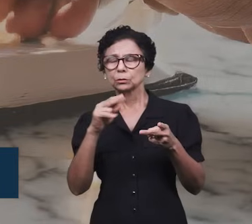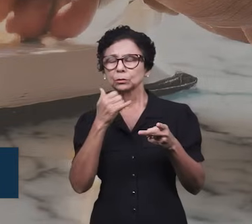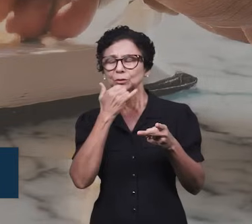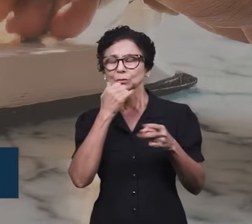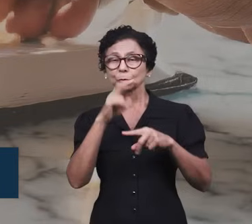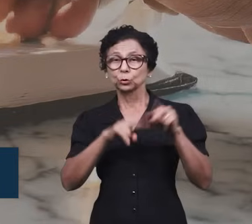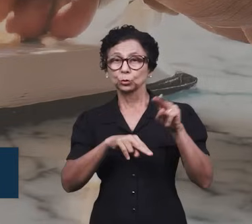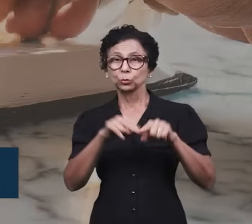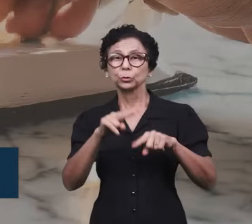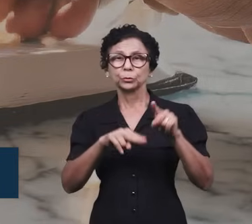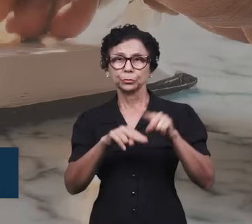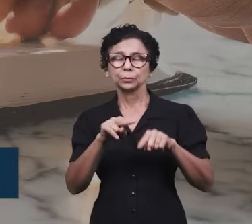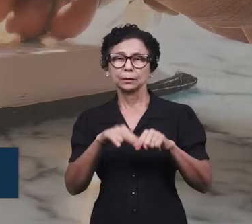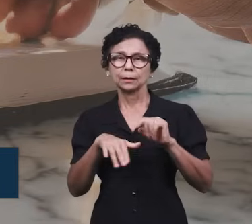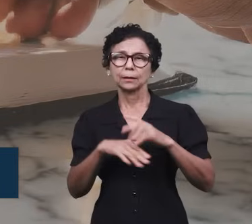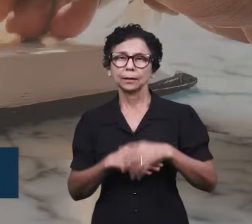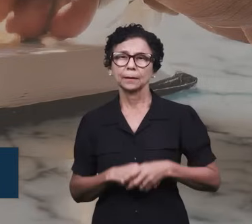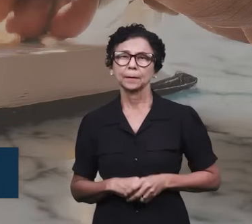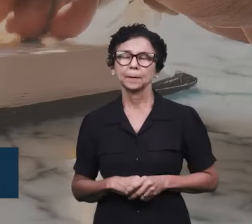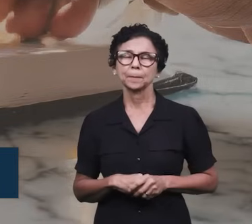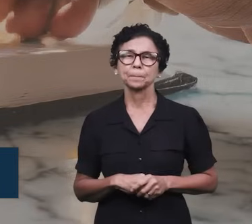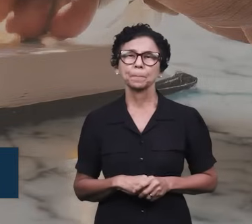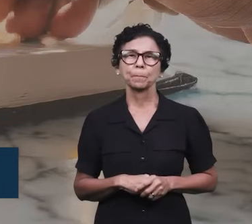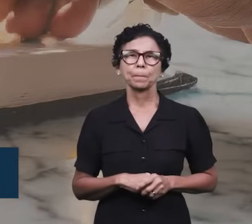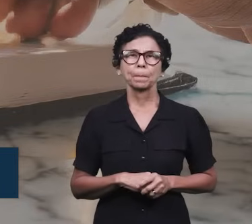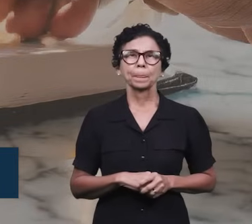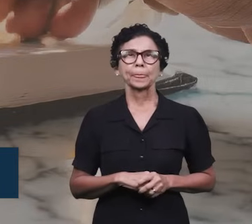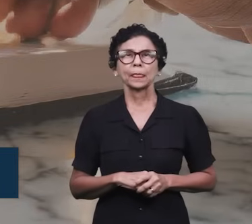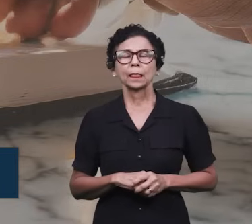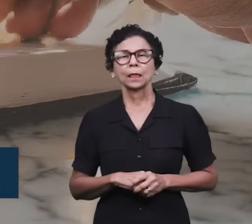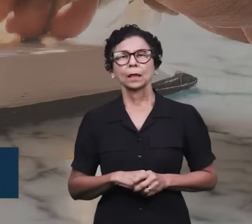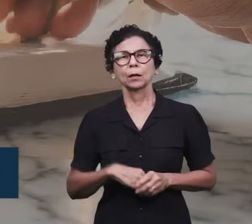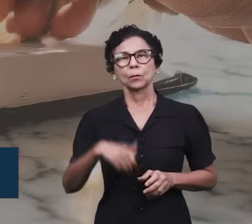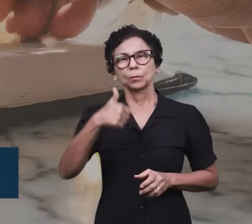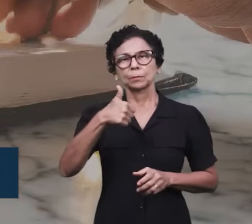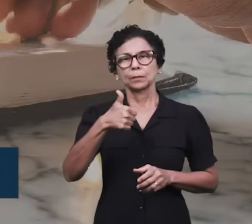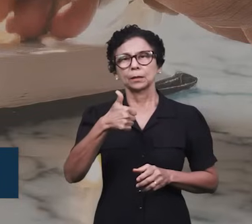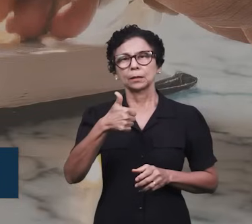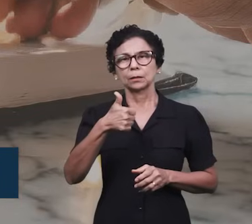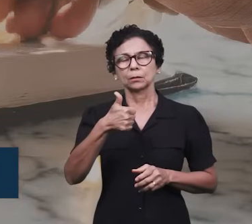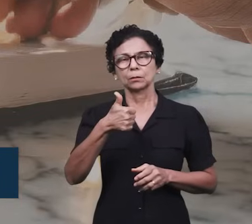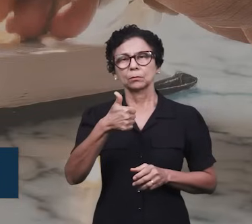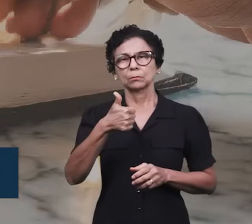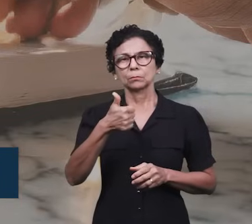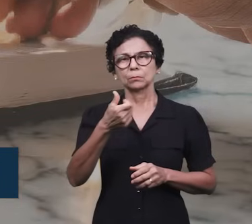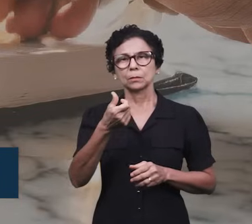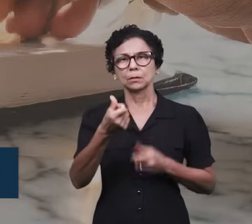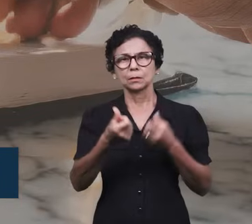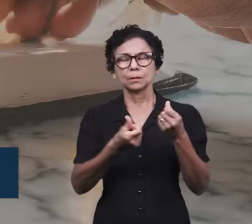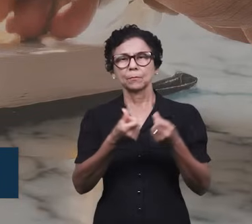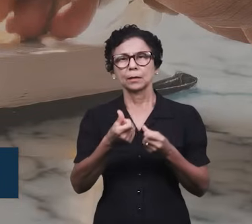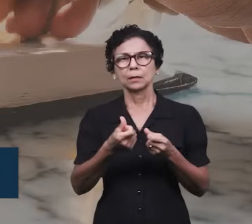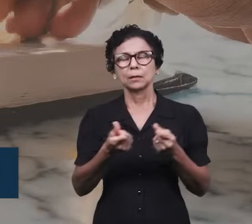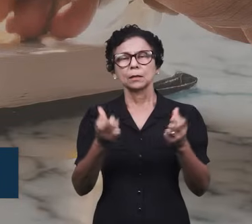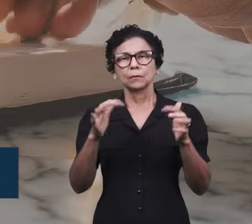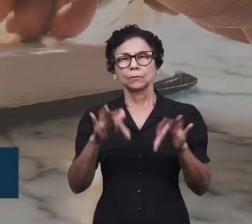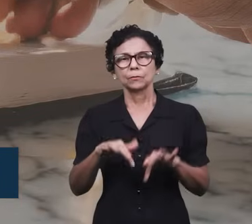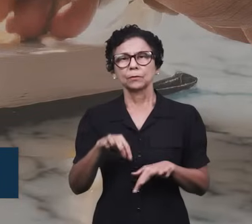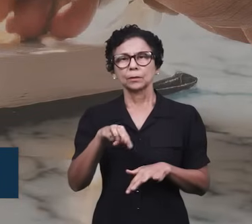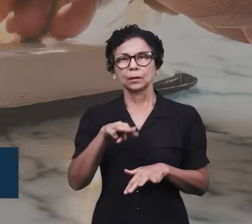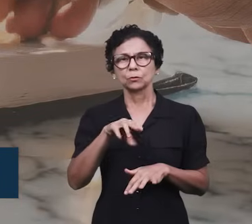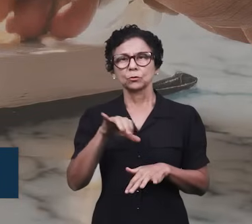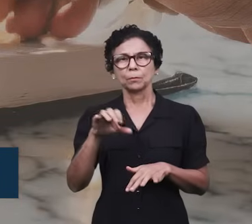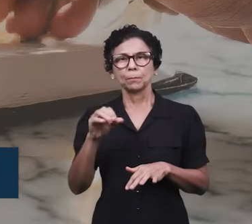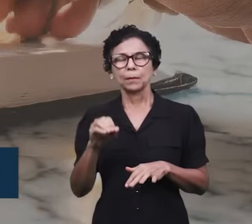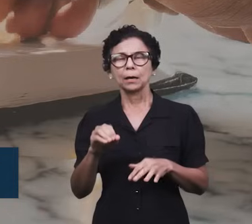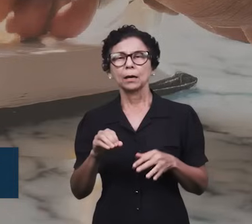primeiro semestre, final de maio, início de junho, e a do segundo semestre, ali setembro, mais tardar